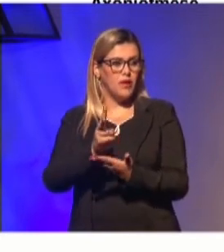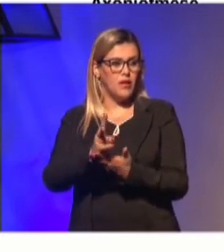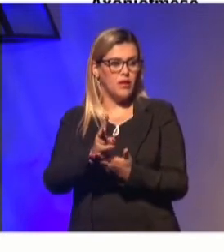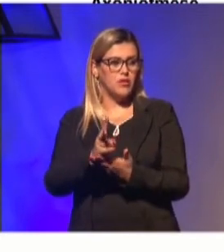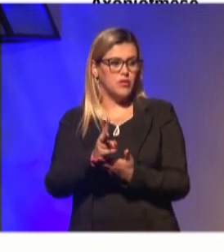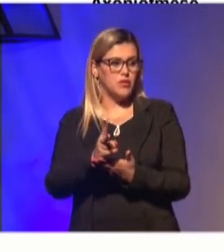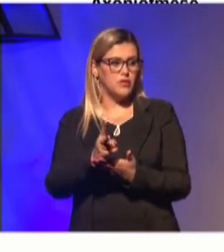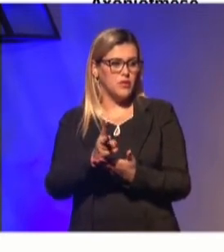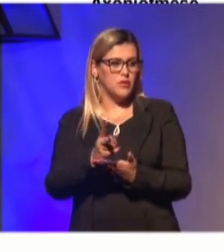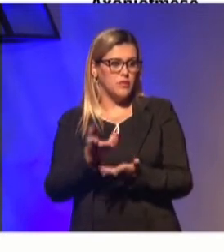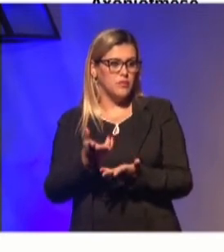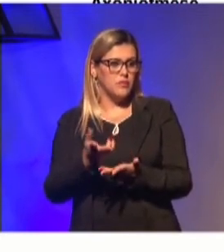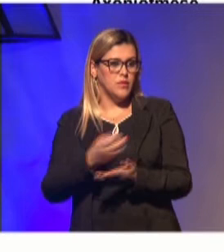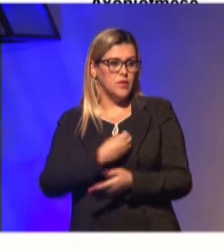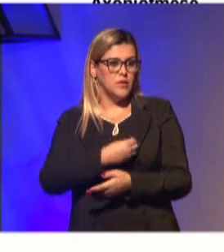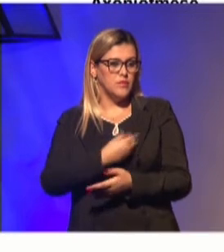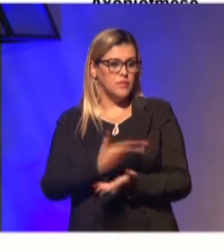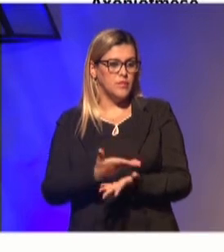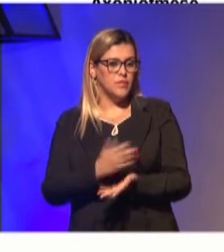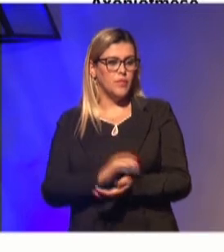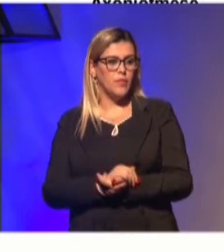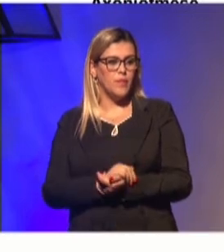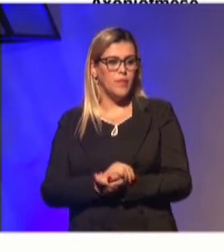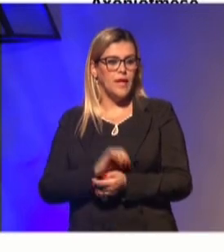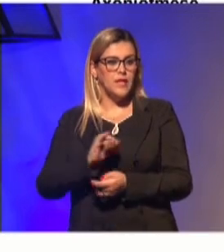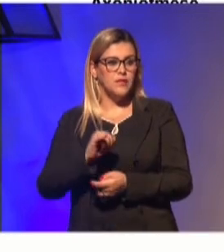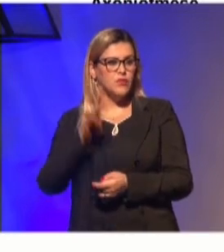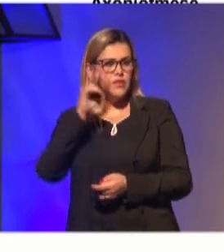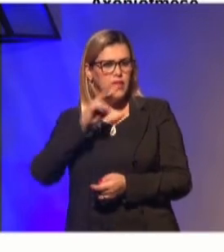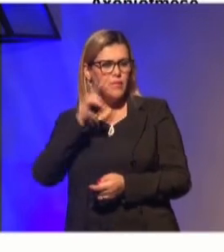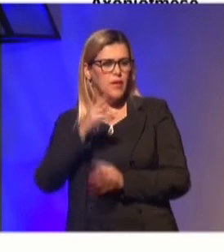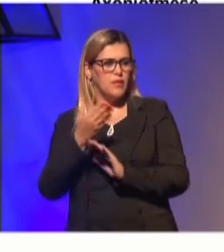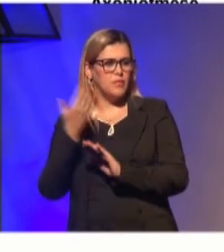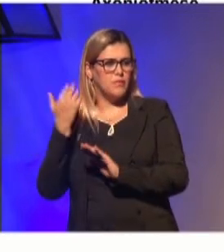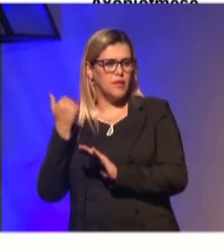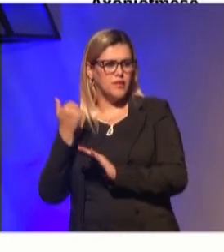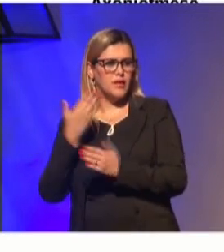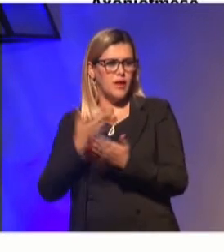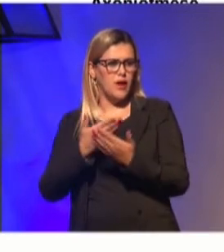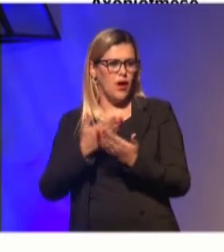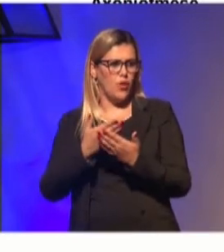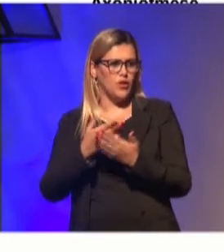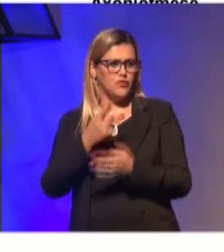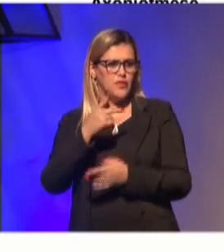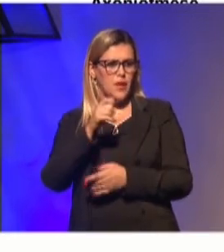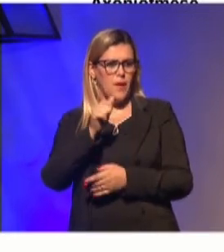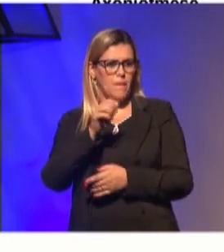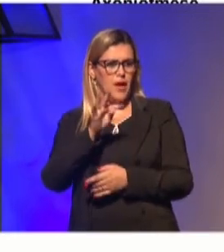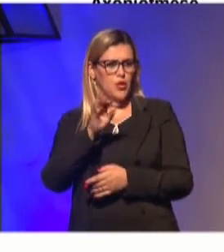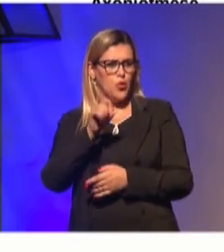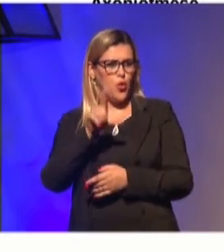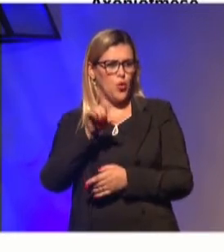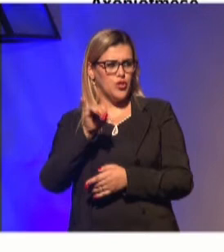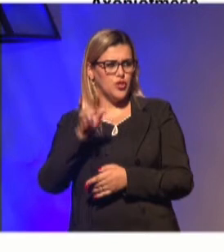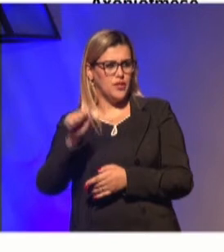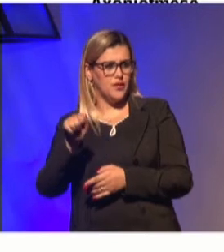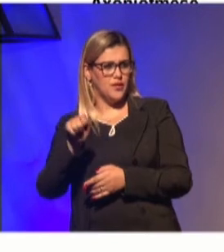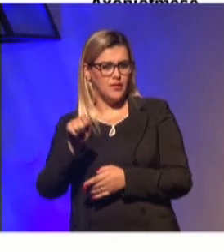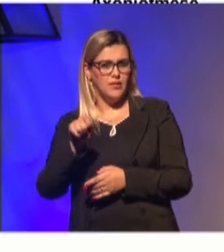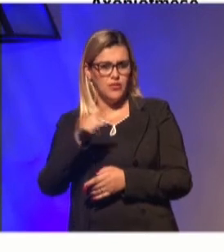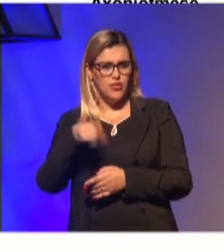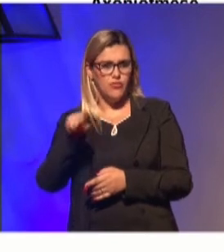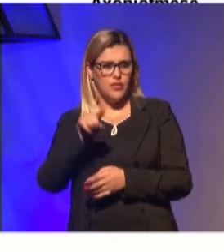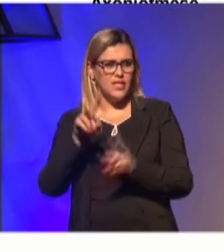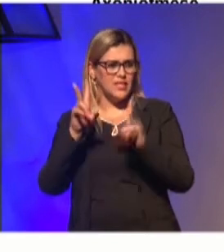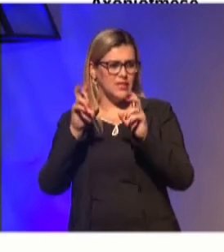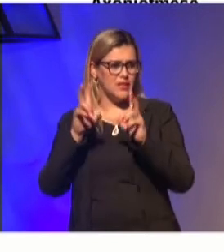meu segmento aí, que foi alterado. Então, se vocês lembrarem lá atrás, na aula de patologia de vocês, vocês já ouviram falar esses termos, né?